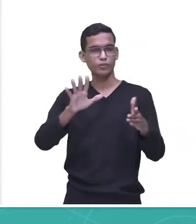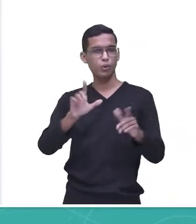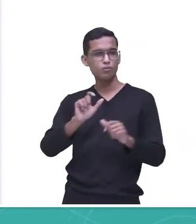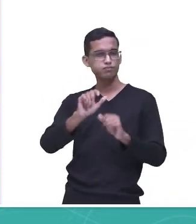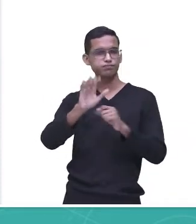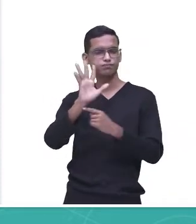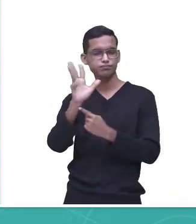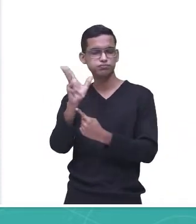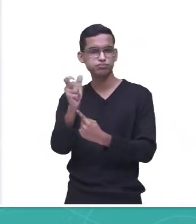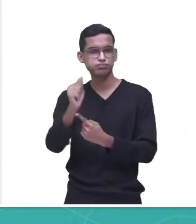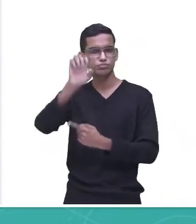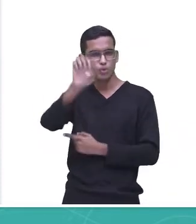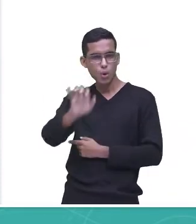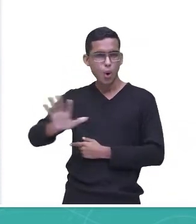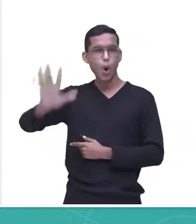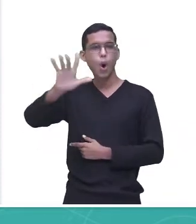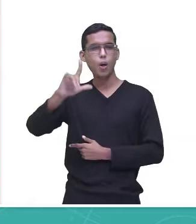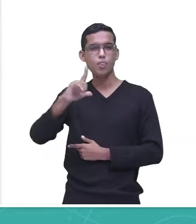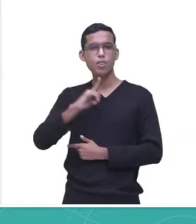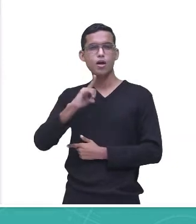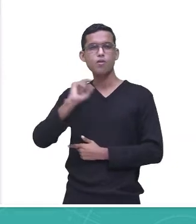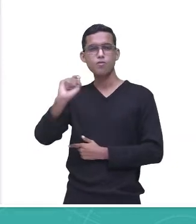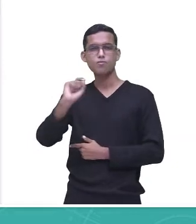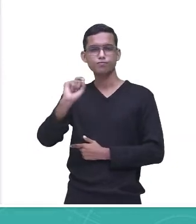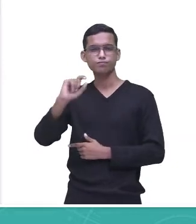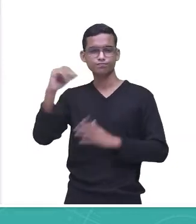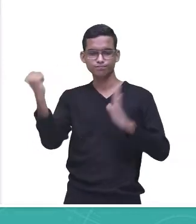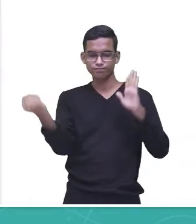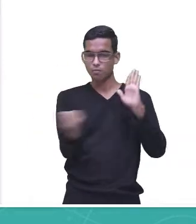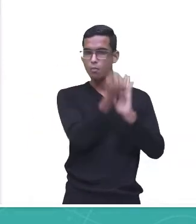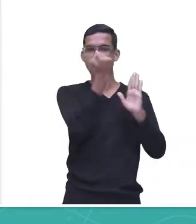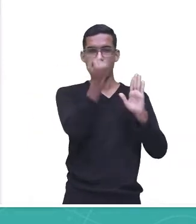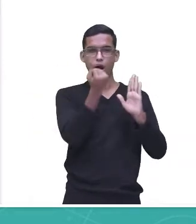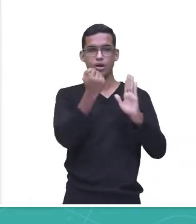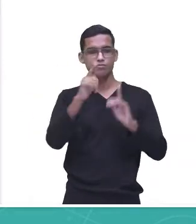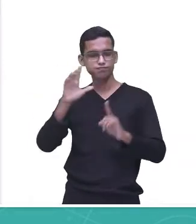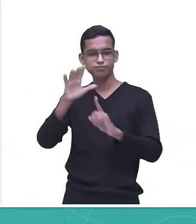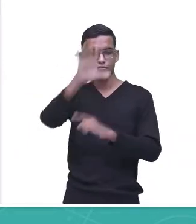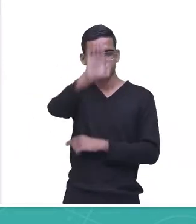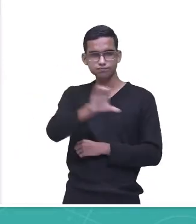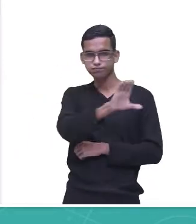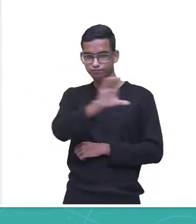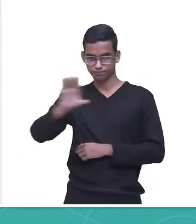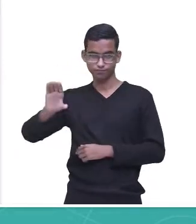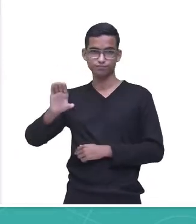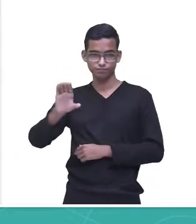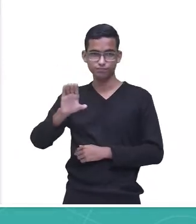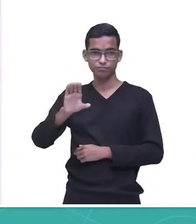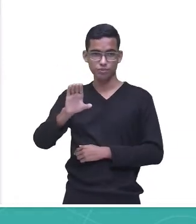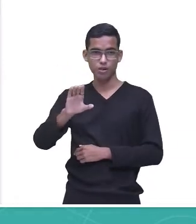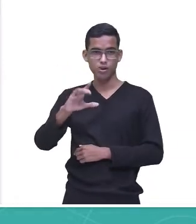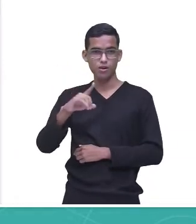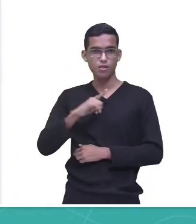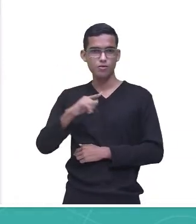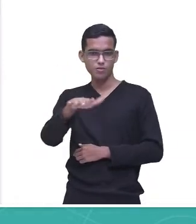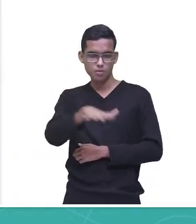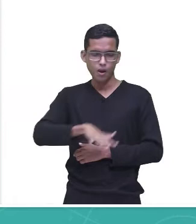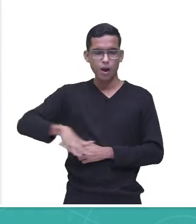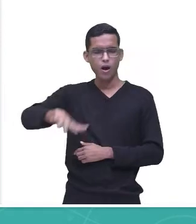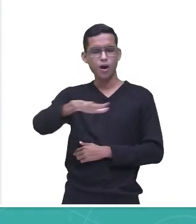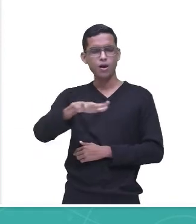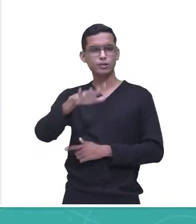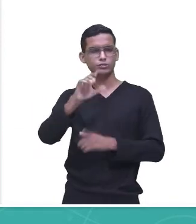forte influência da Igreja Católica. Essa atuava nos aspectos sociais, econômicos,